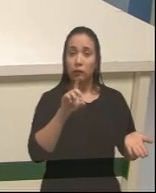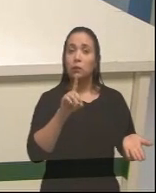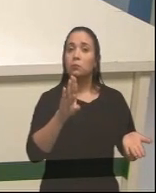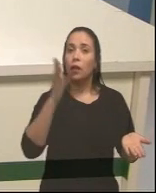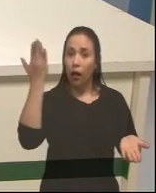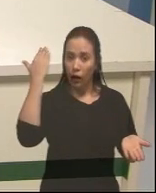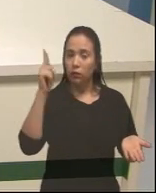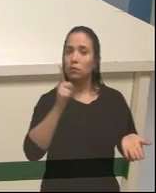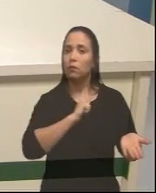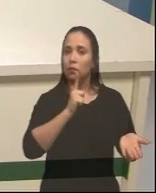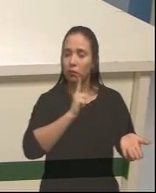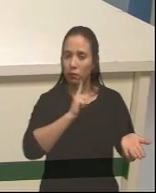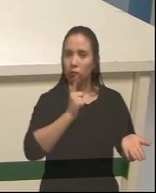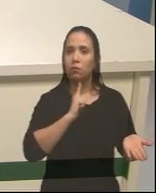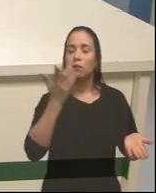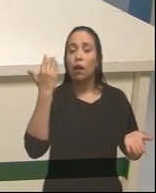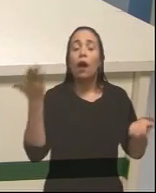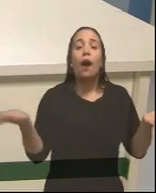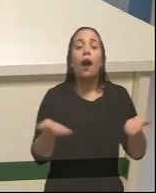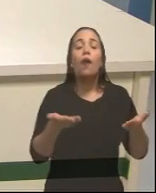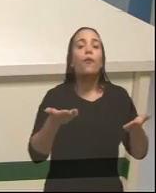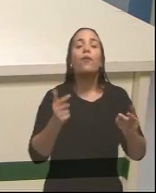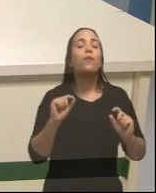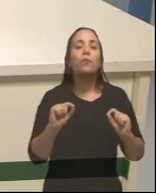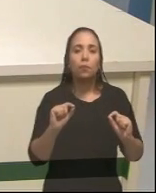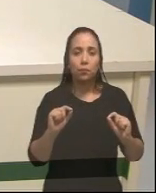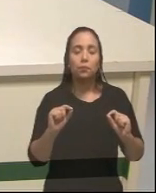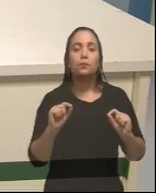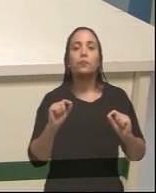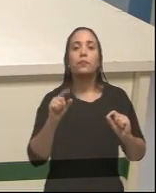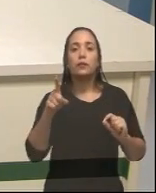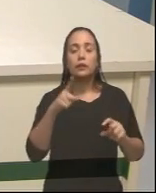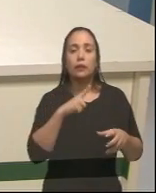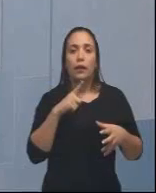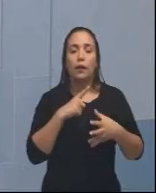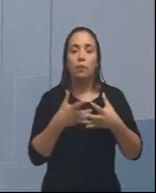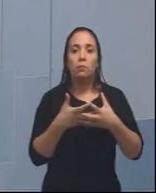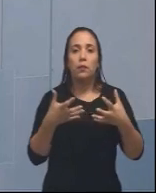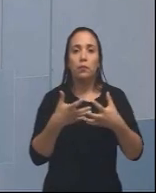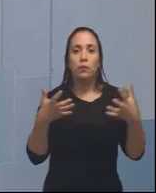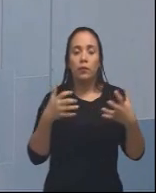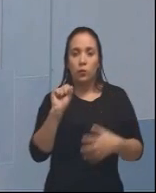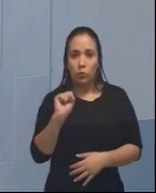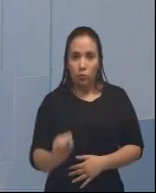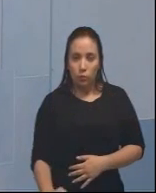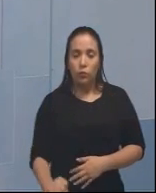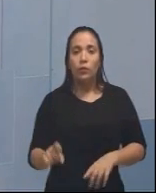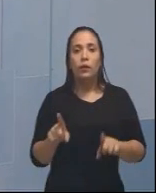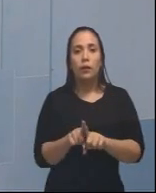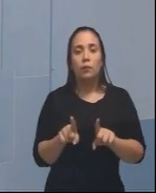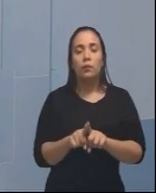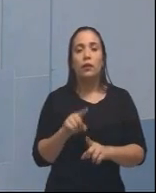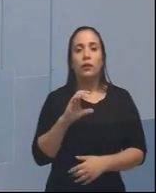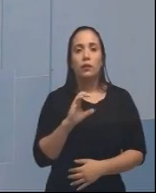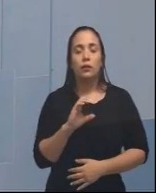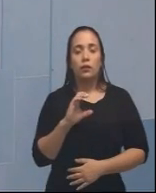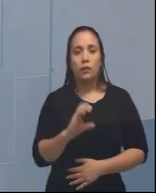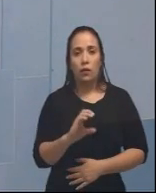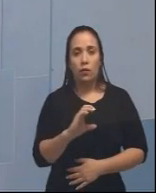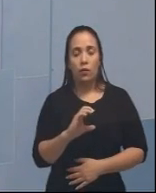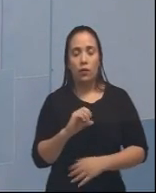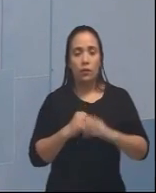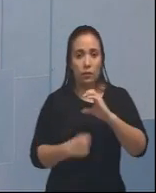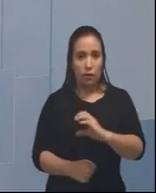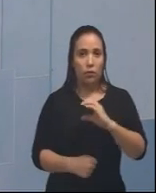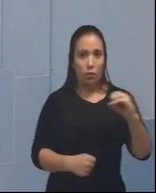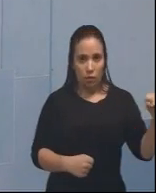sério. É tido como cara sério. O que é que acontece? Ele está crescendo no sul e vai crescer no centro-oeste. Aí você